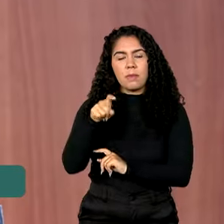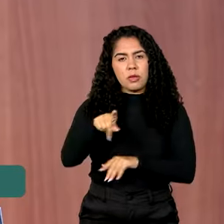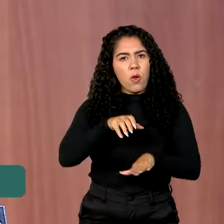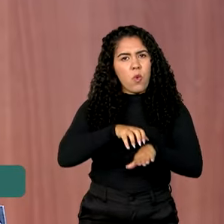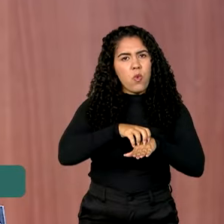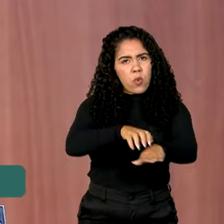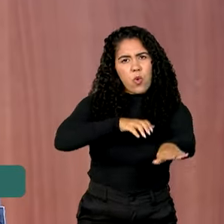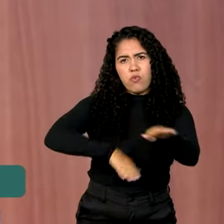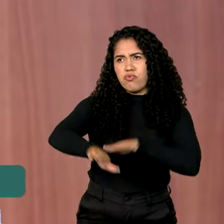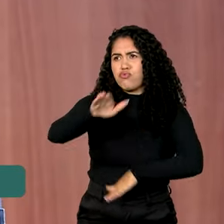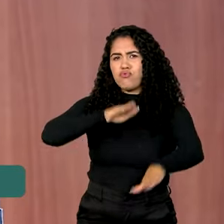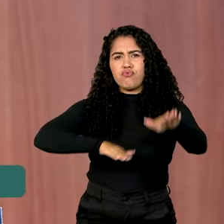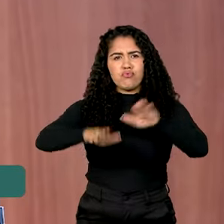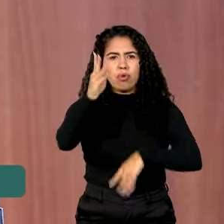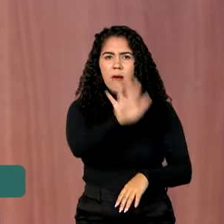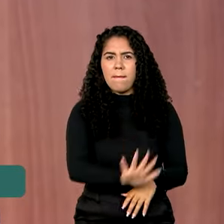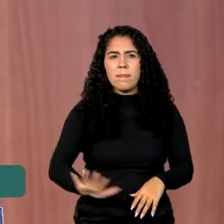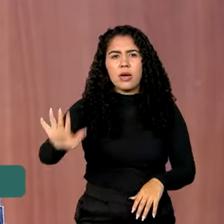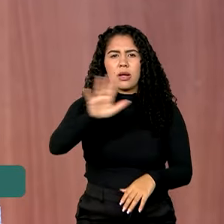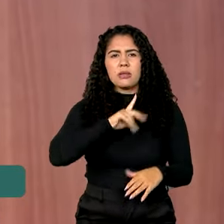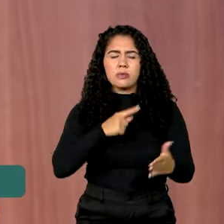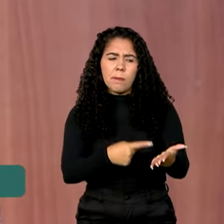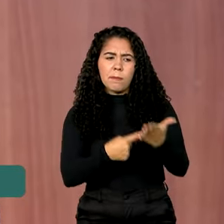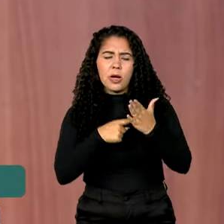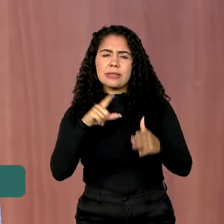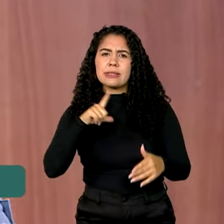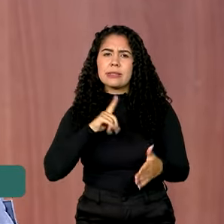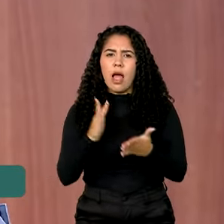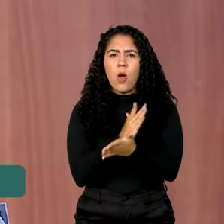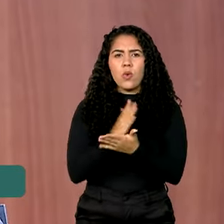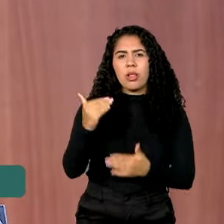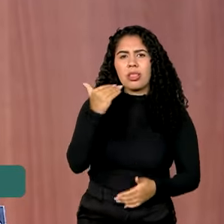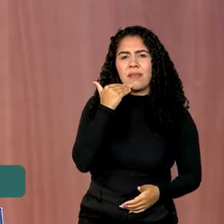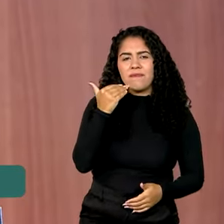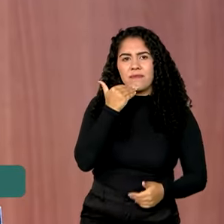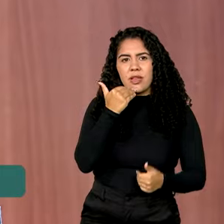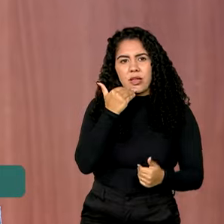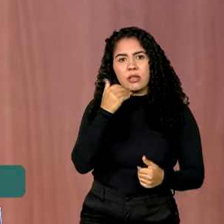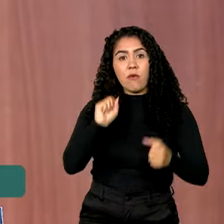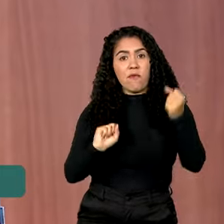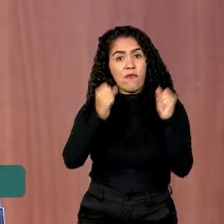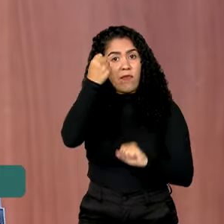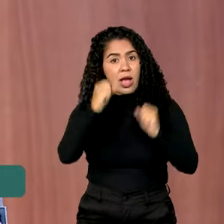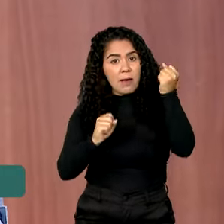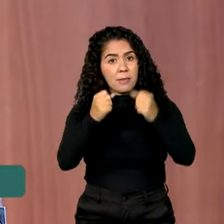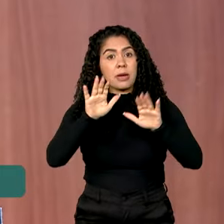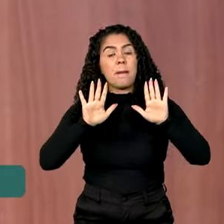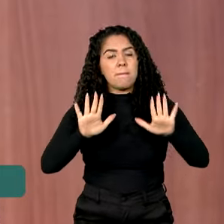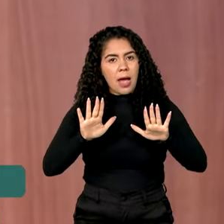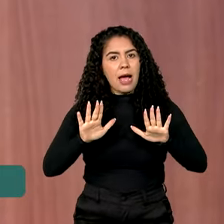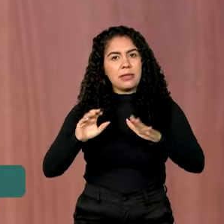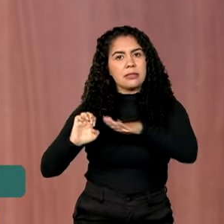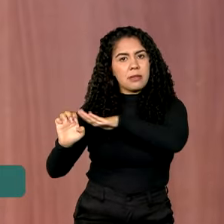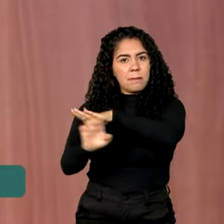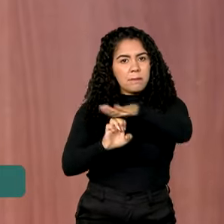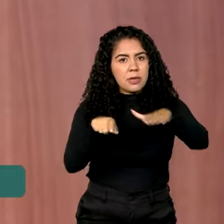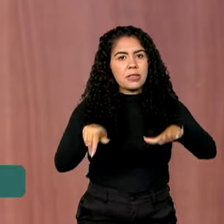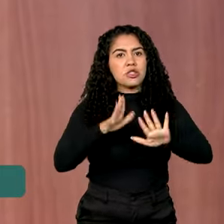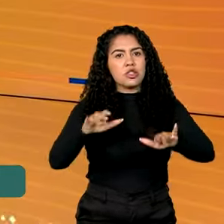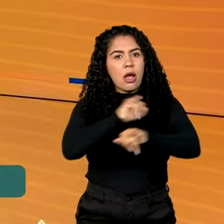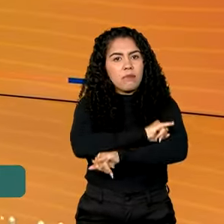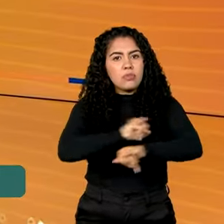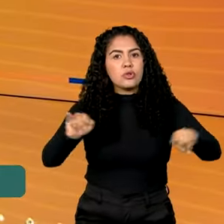circulam pelo país apresentam algum defeito de fábrica. Para esses carros, as montadoras já emitiram os avisos de